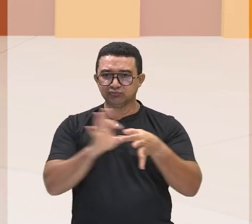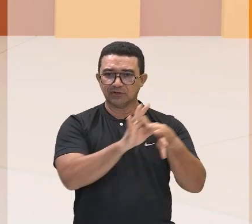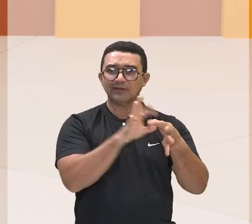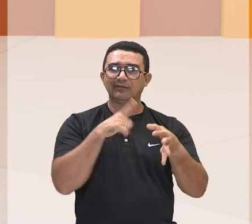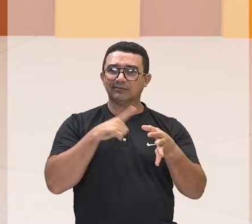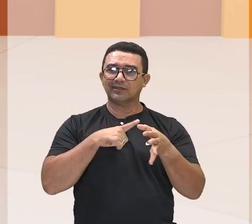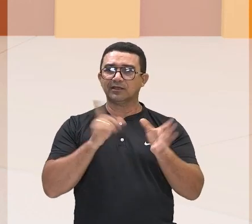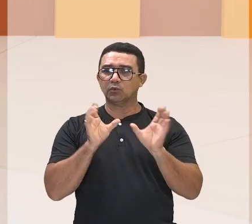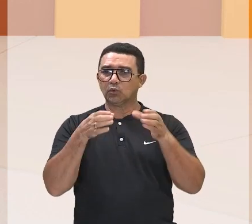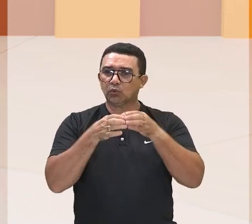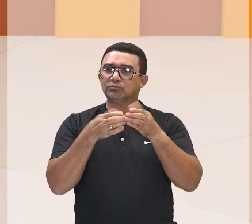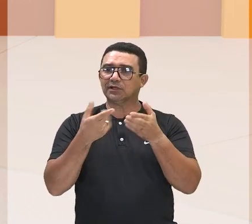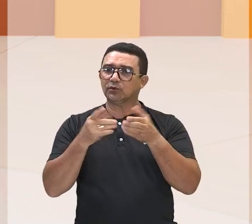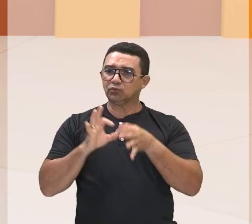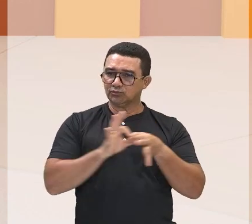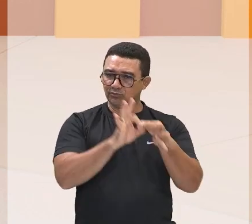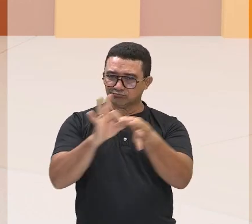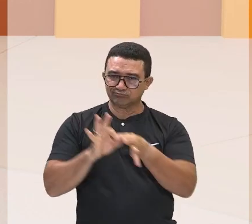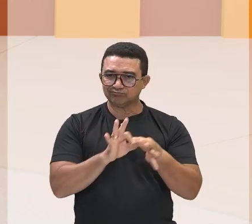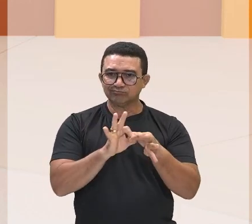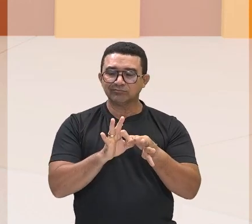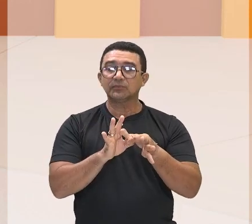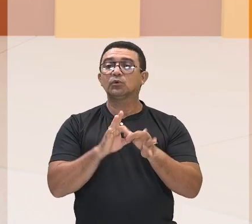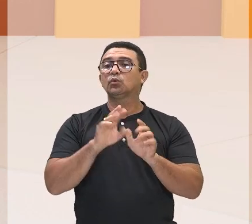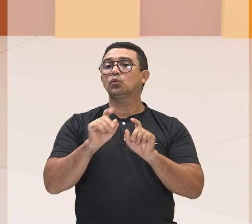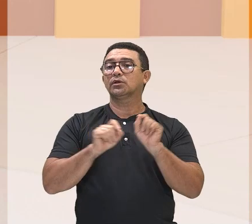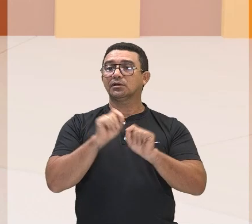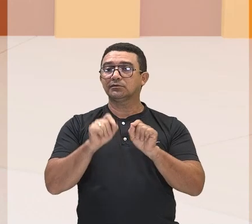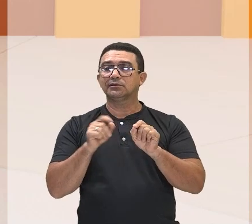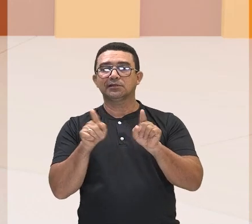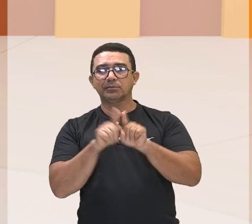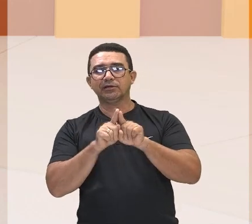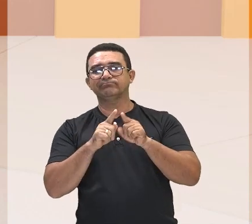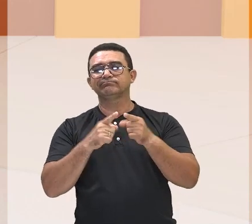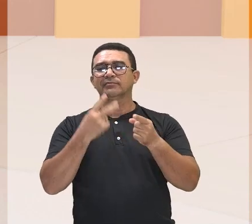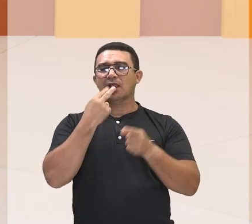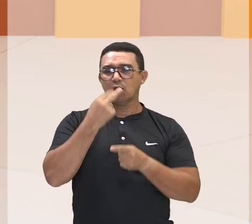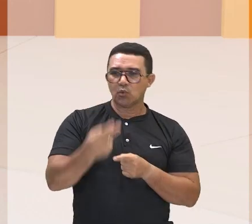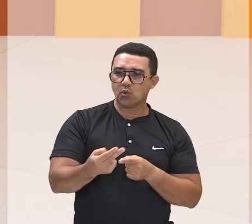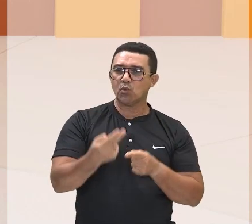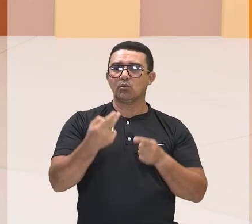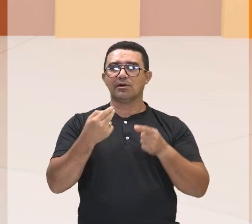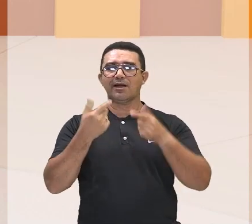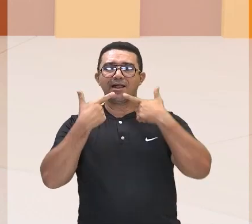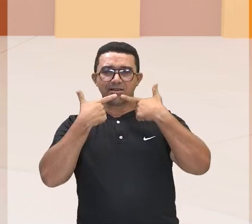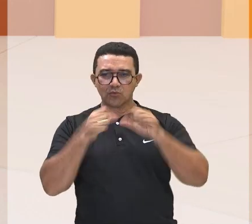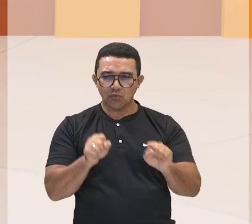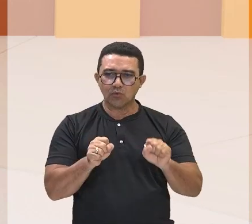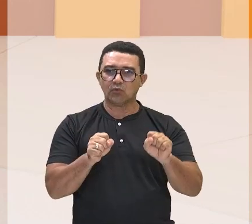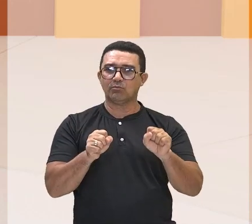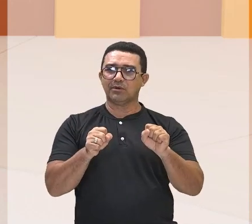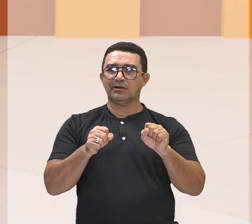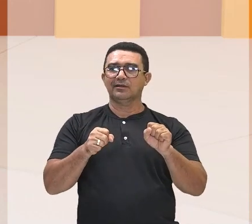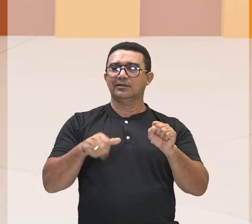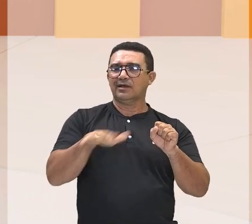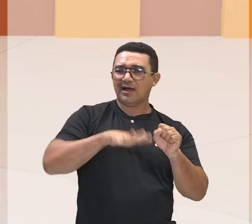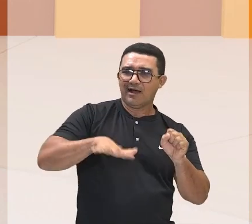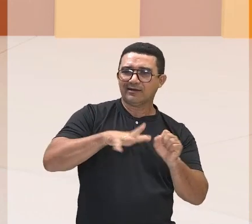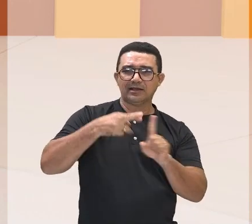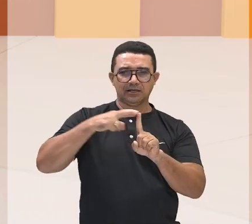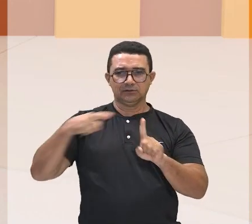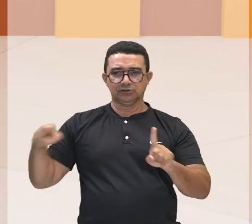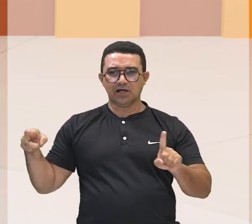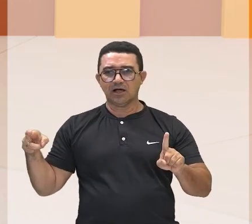ali um vínculo, ok? Que vai estar ligado muito ao idioma, a parte linguística, a parte da